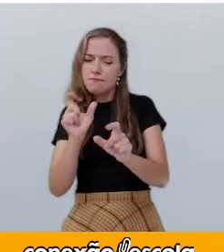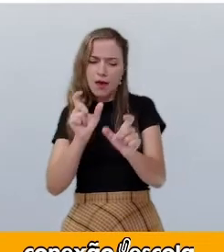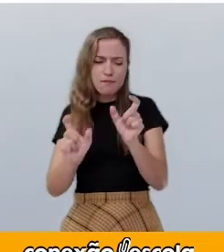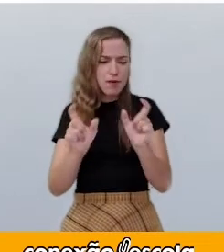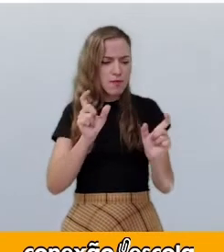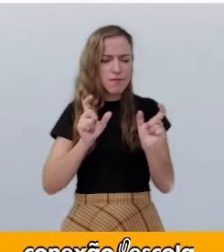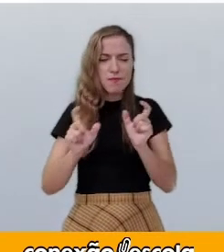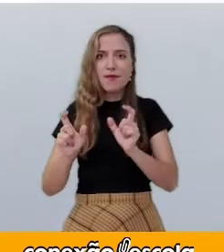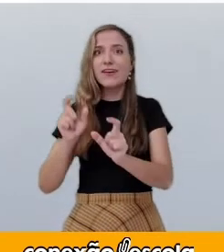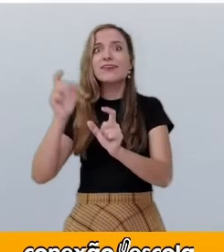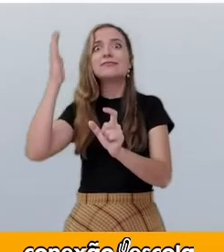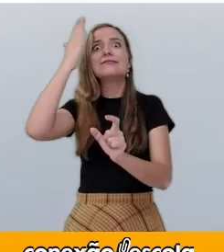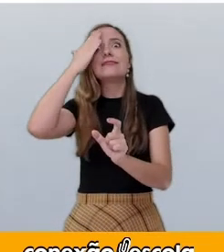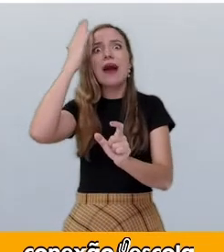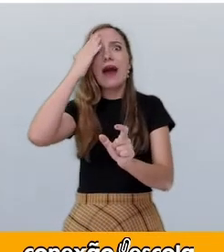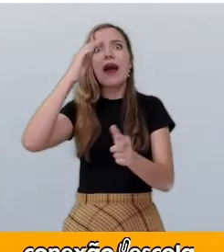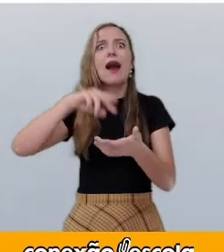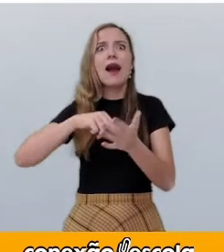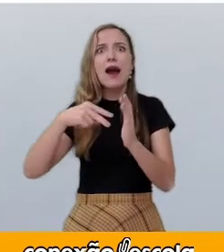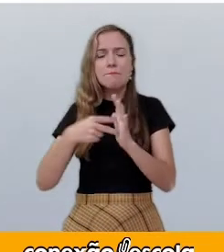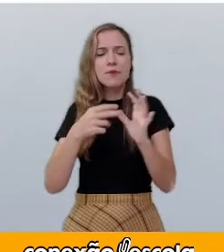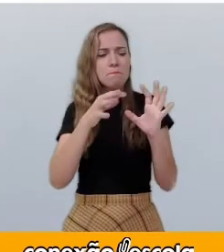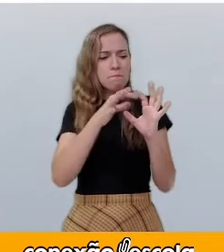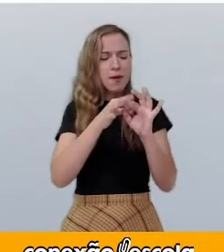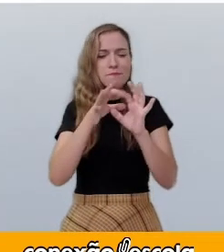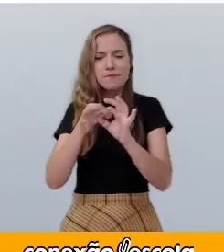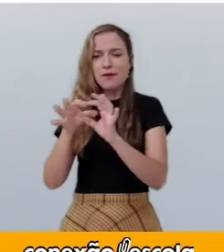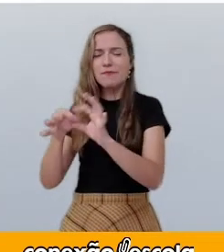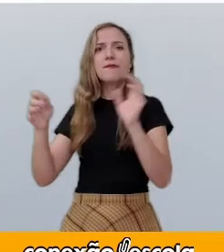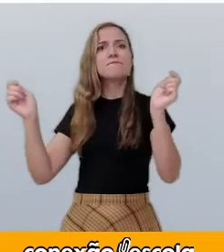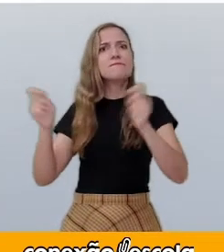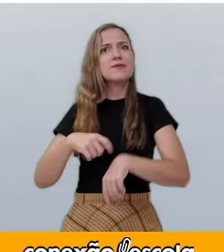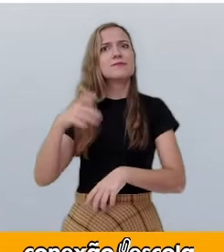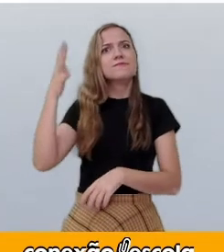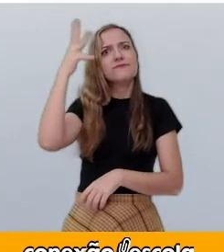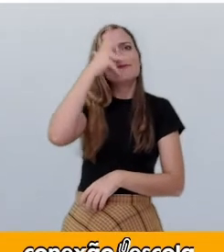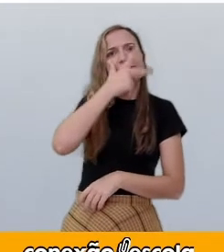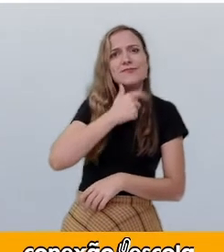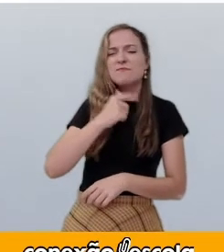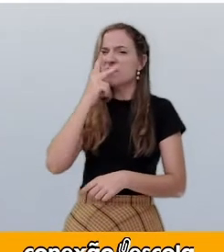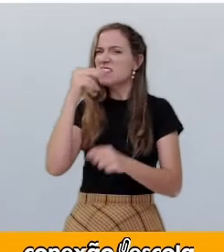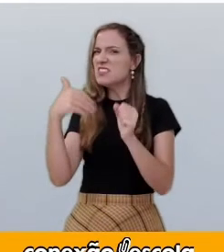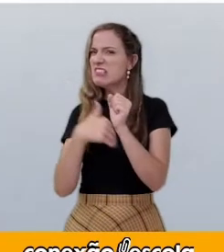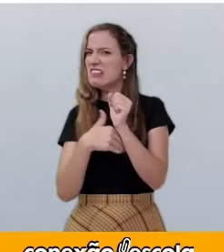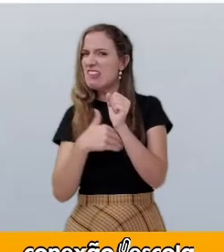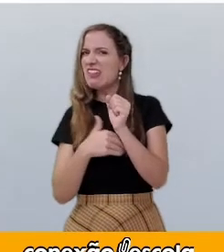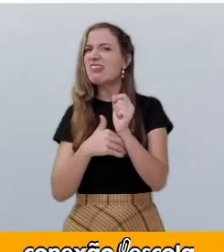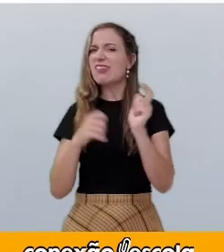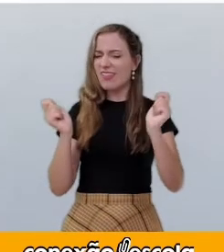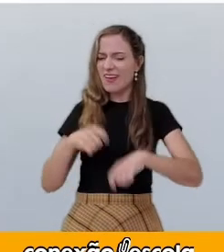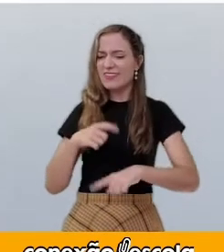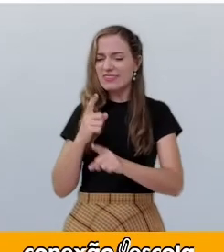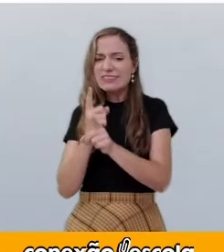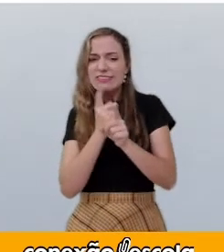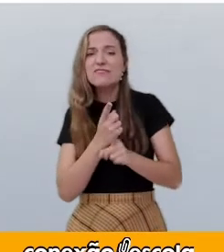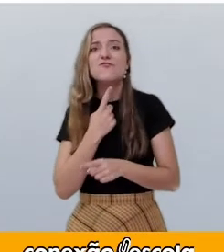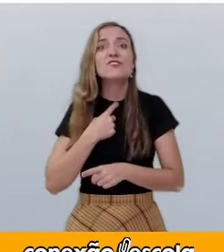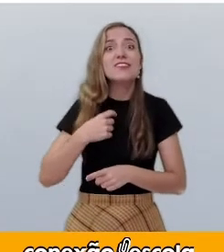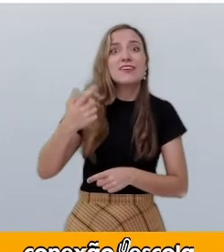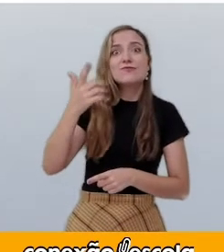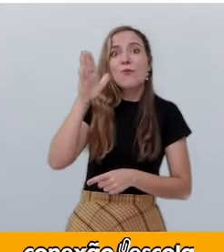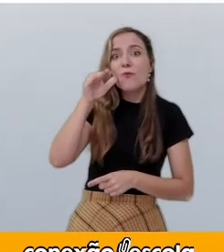e perceber que elas diziam coisas coisas bonitas segredos que ele tinha vontade